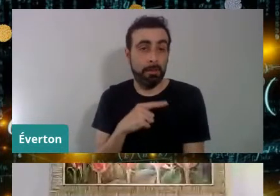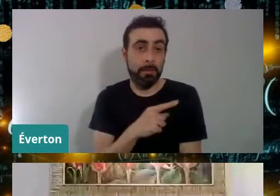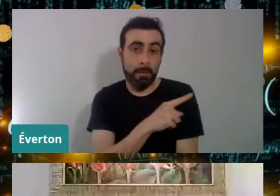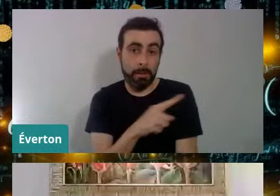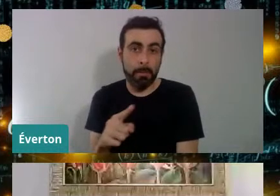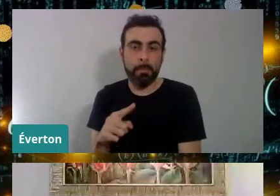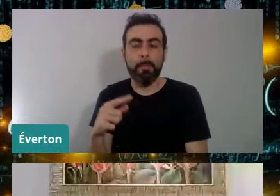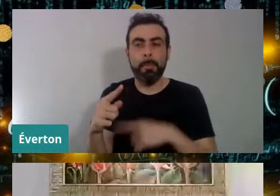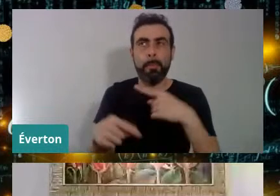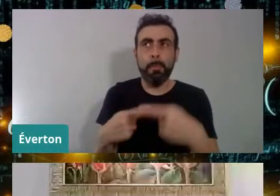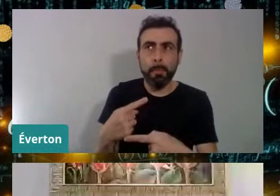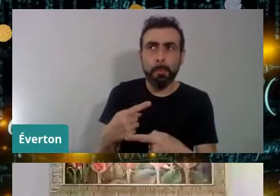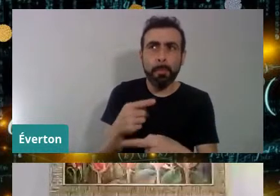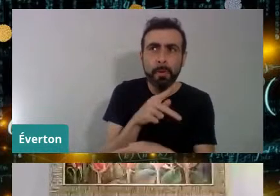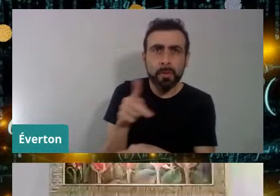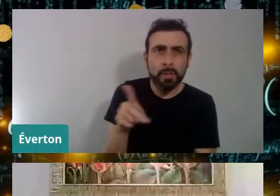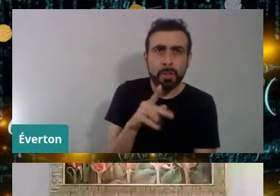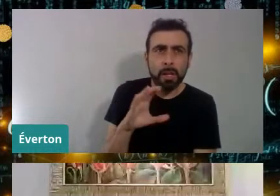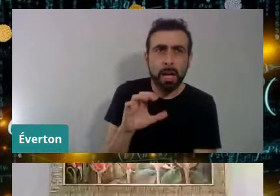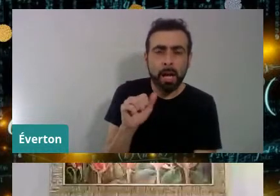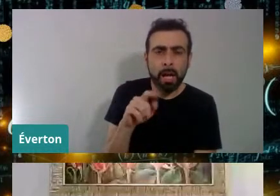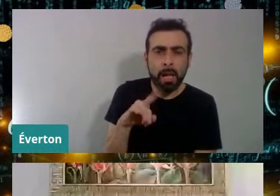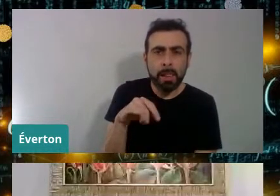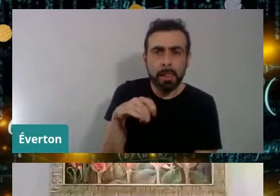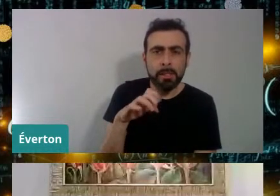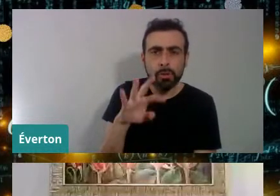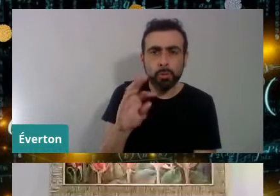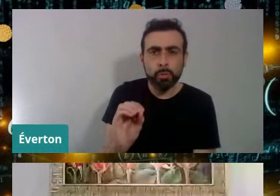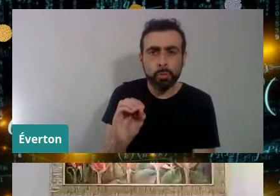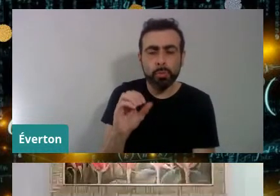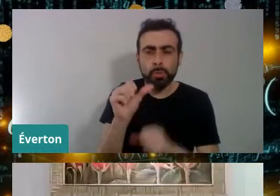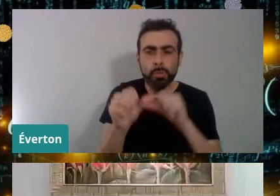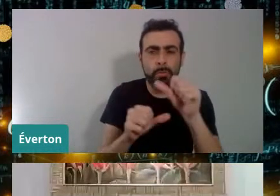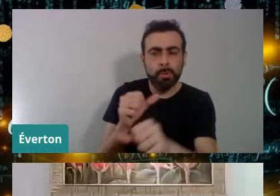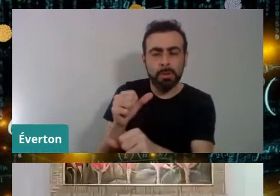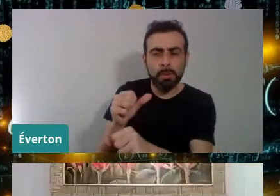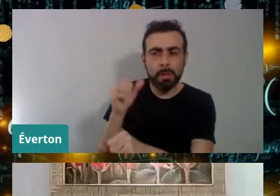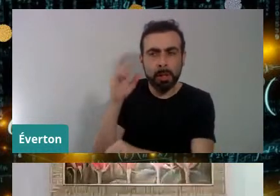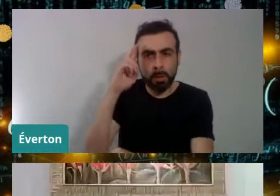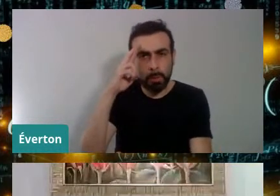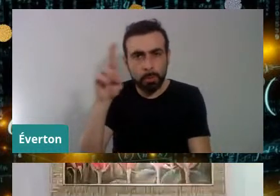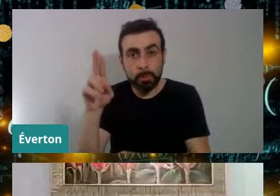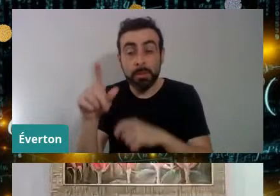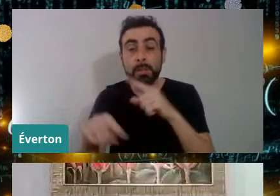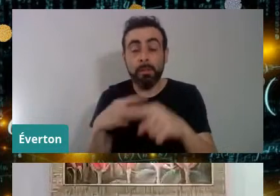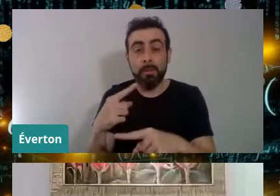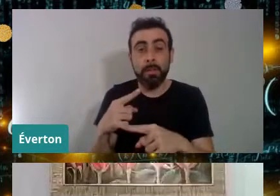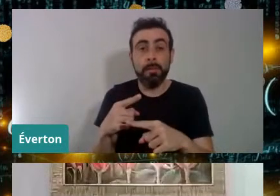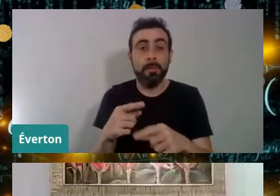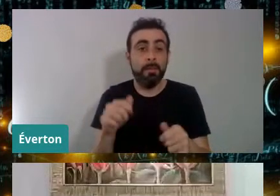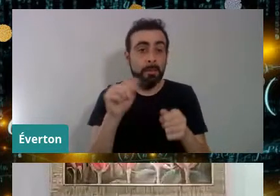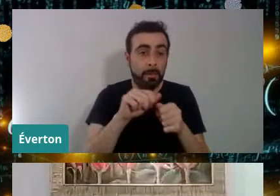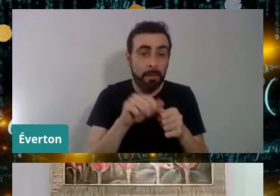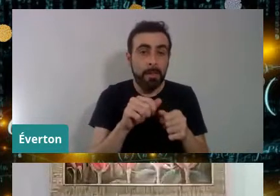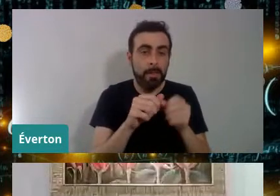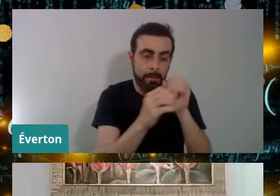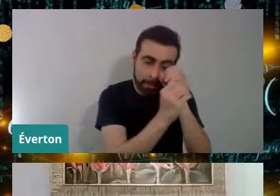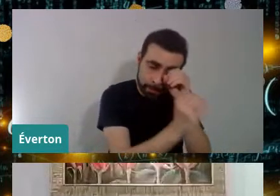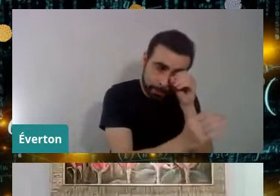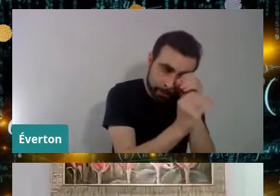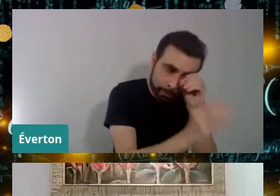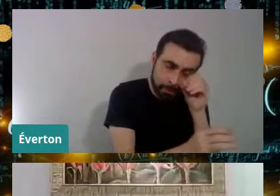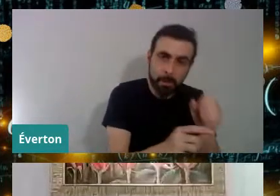chegou o professor Calisto, né? Como diretor, e ele começou a construir os laboratórios também, fechou